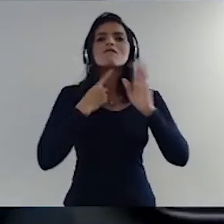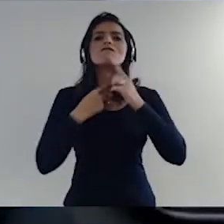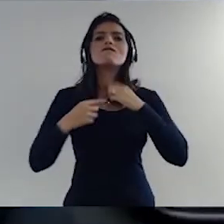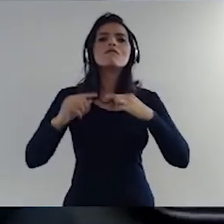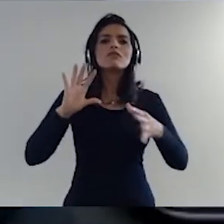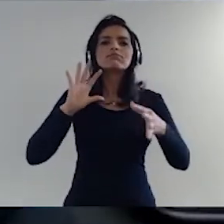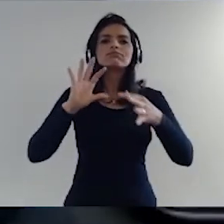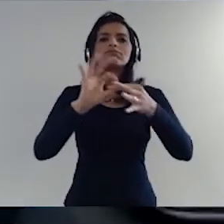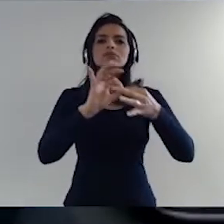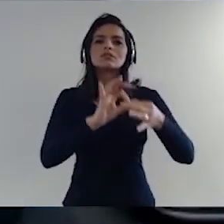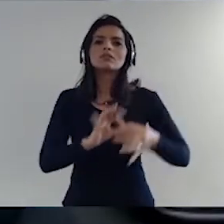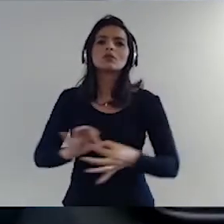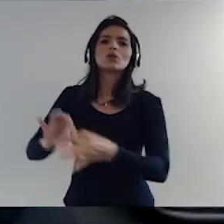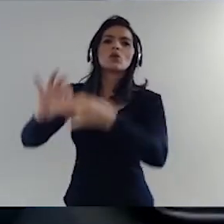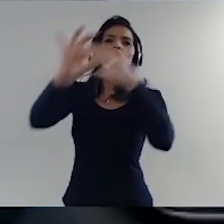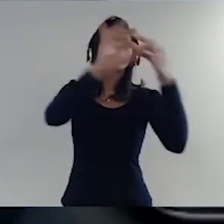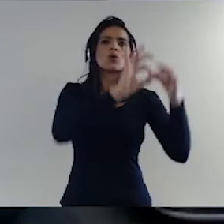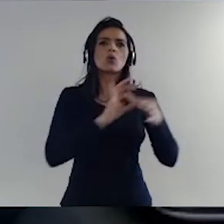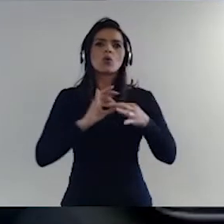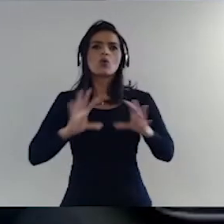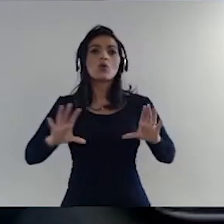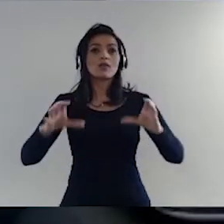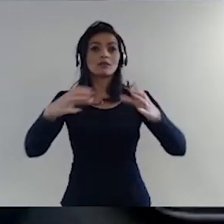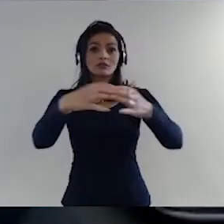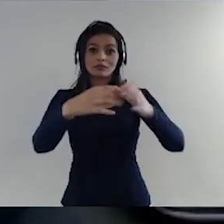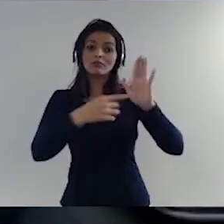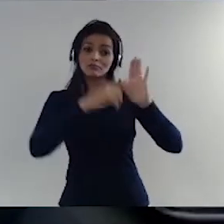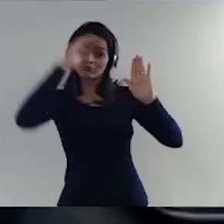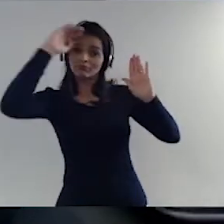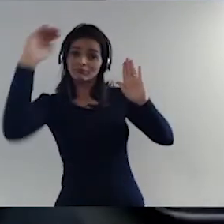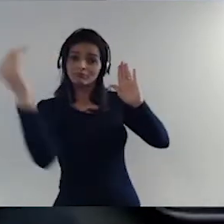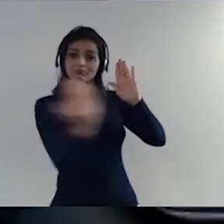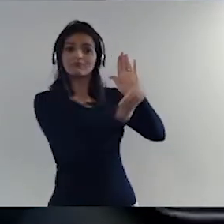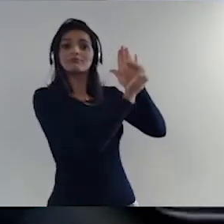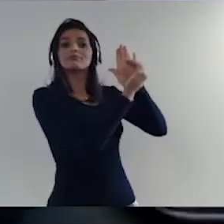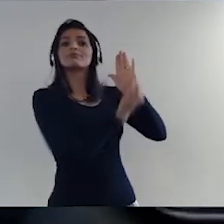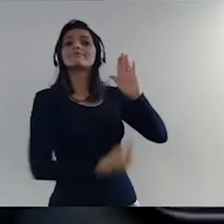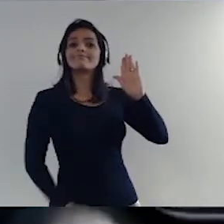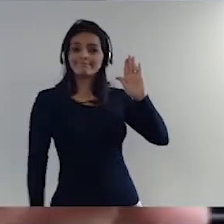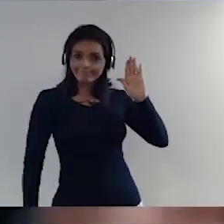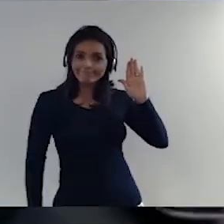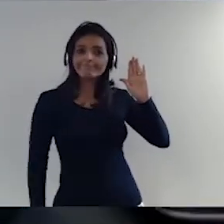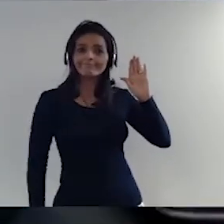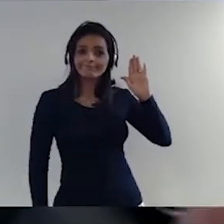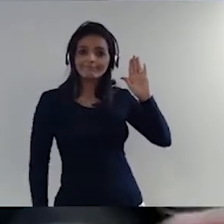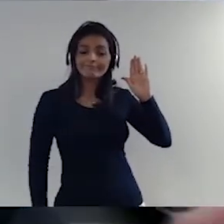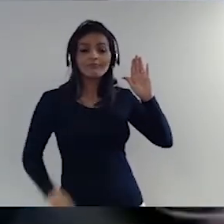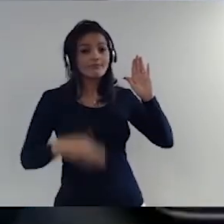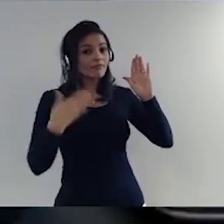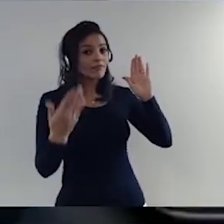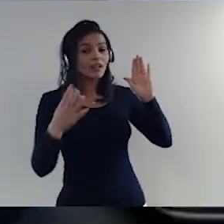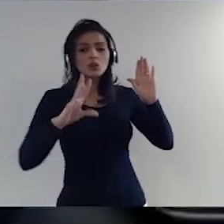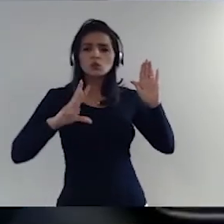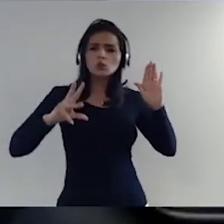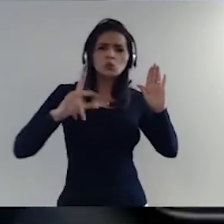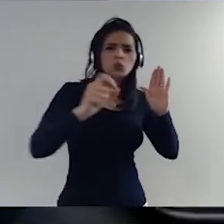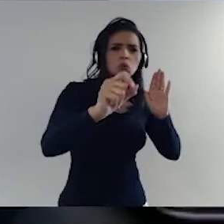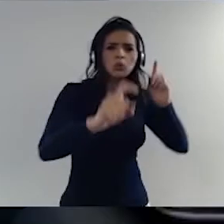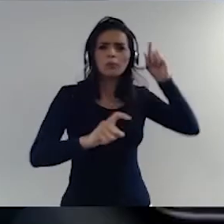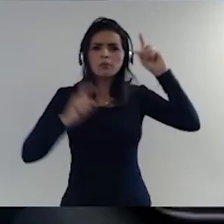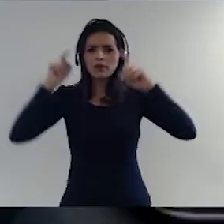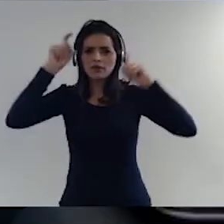regras que precisam ser seguidas. E, neste ponto, talvez resida toda a preocupação